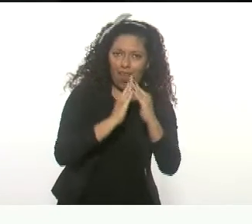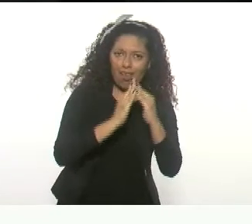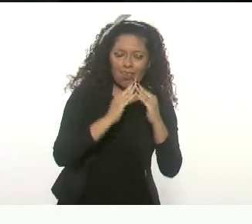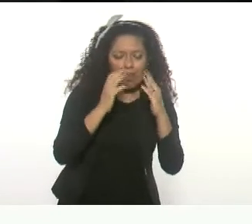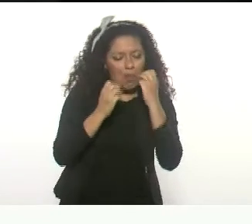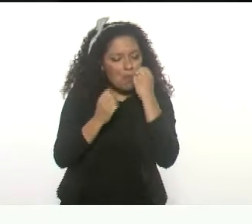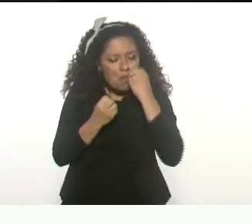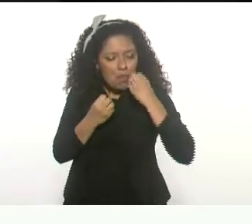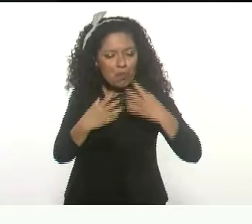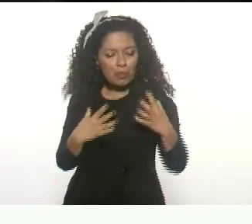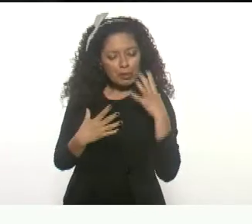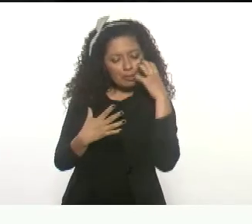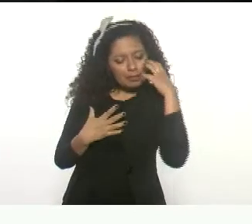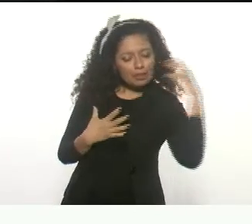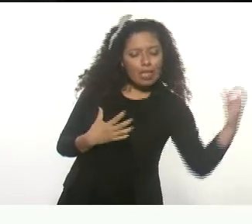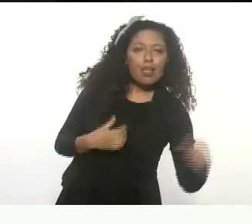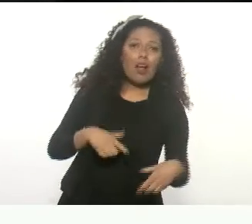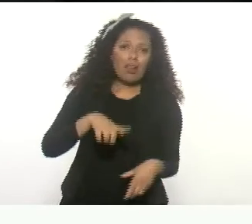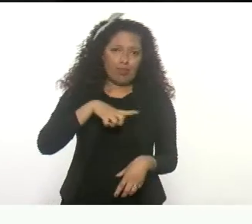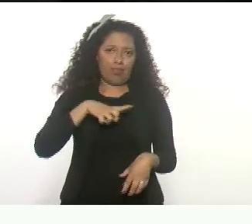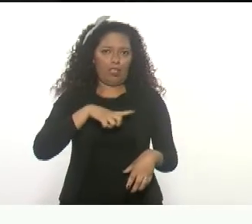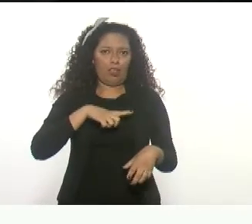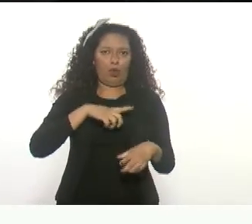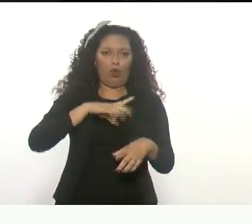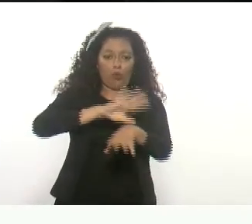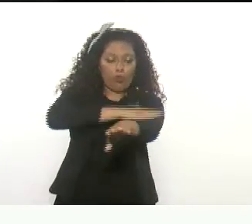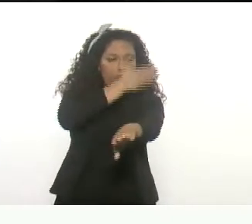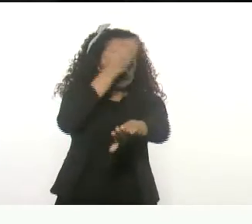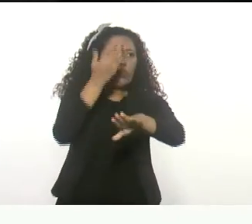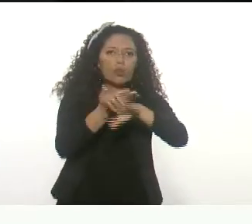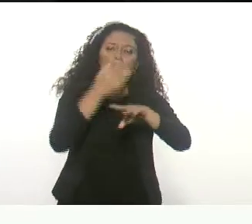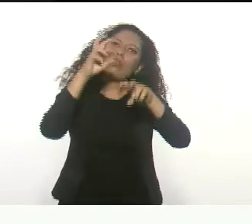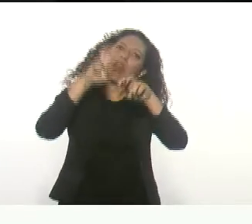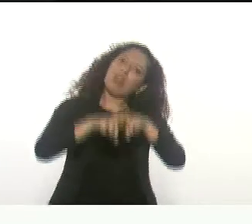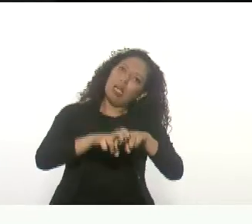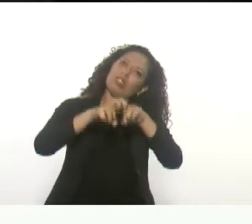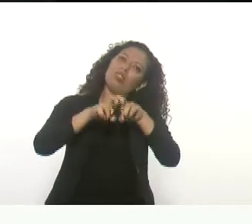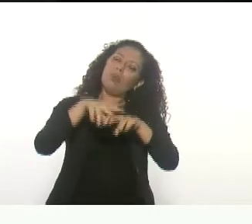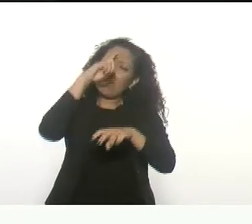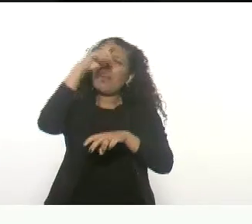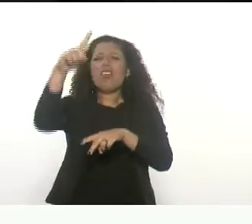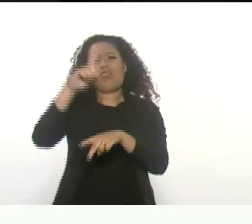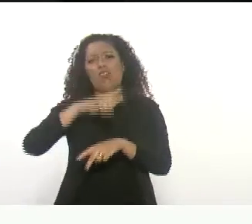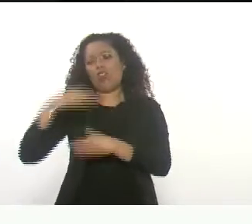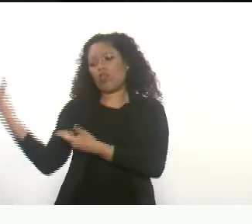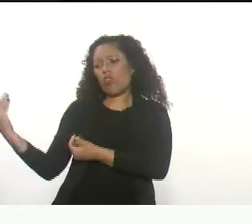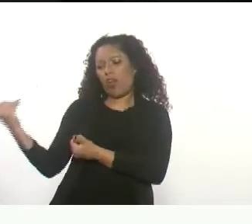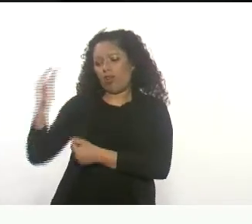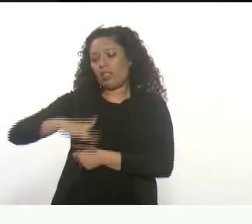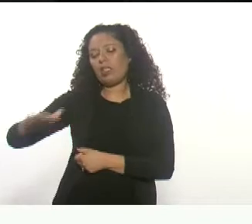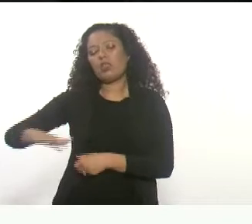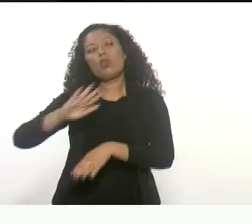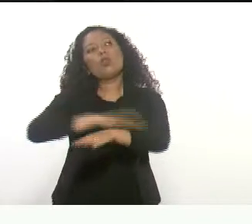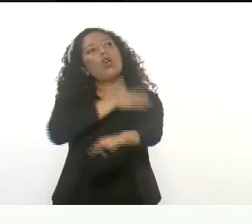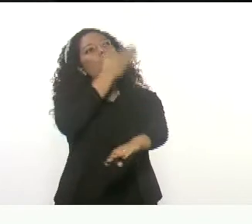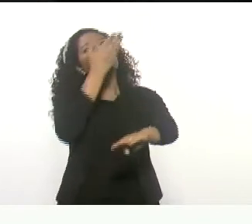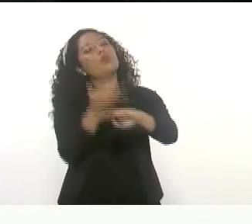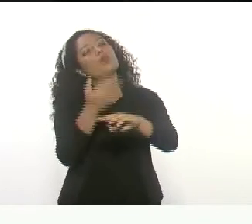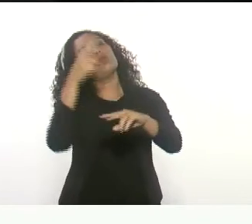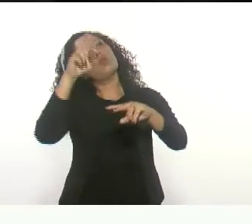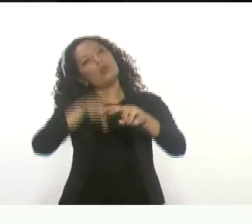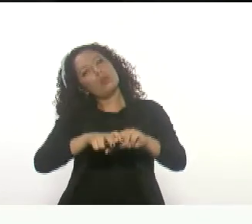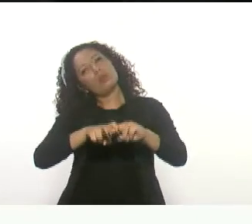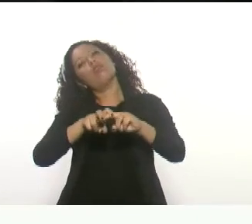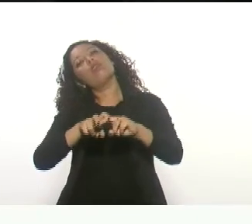o dia inteiro na escola e ficar fazendo só, né, o dia inteiro sentado, imagina adolescente, criança, idem, o dia inteiro sentado, olhando